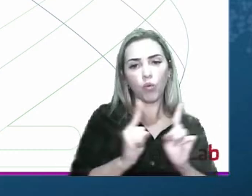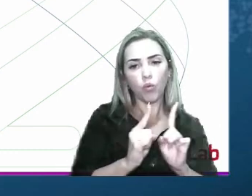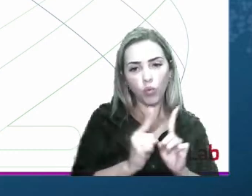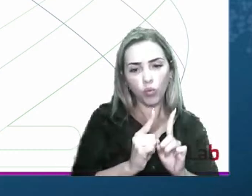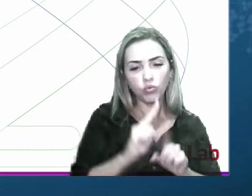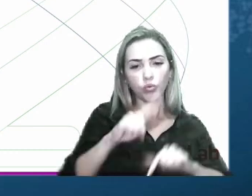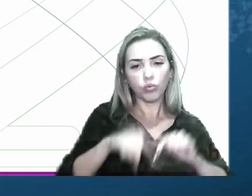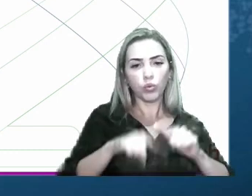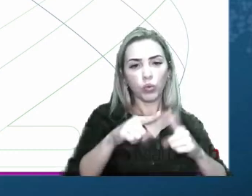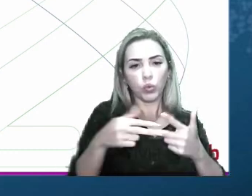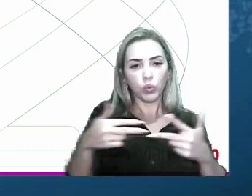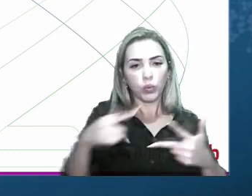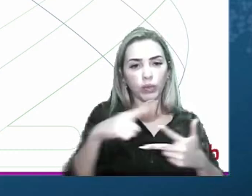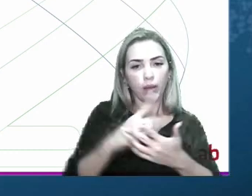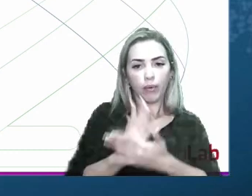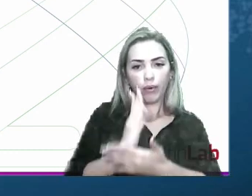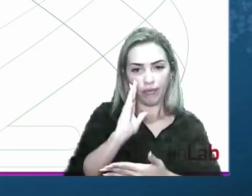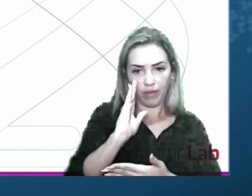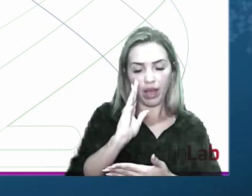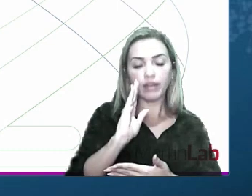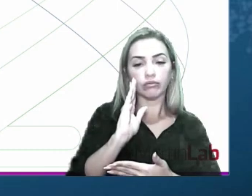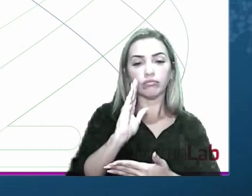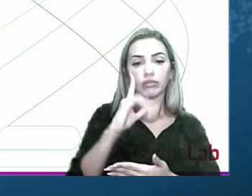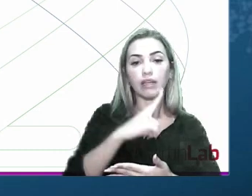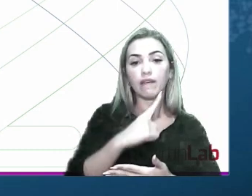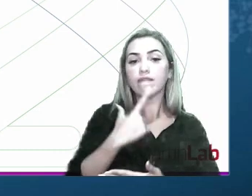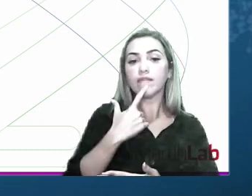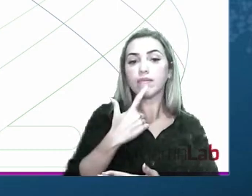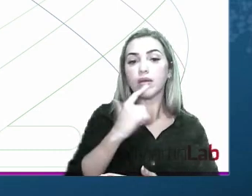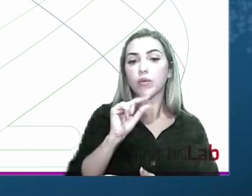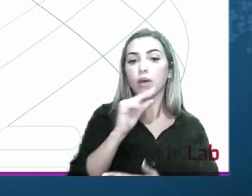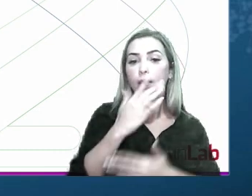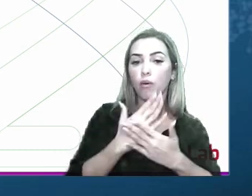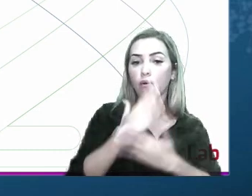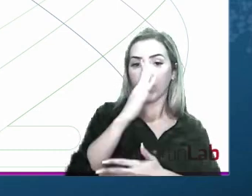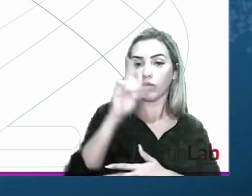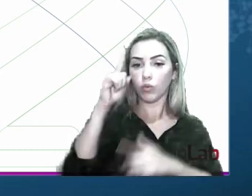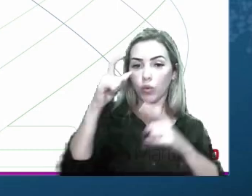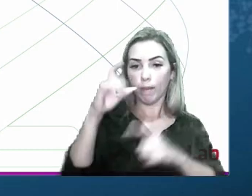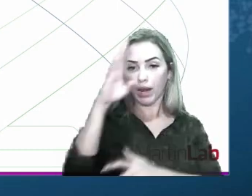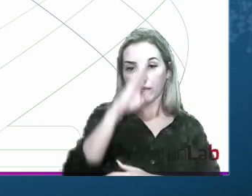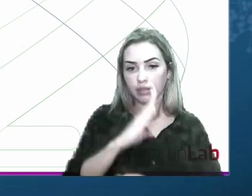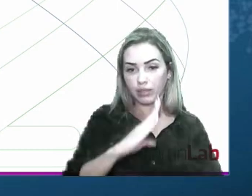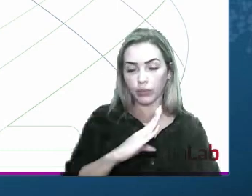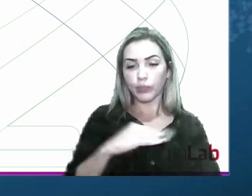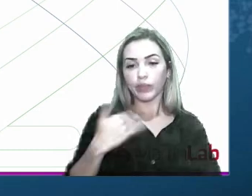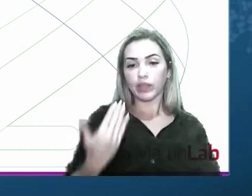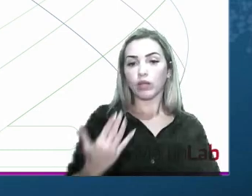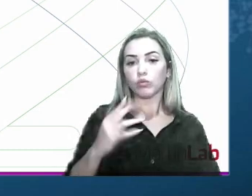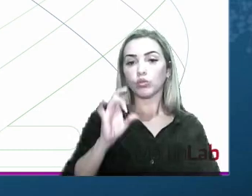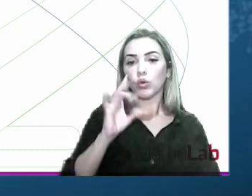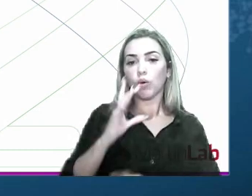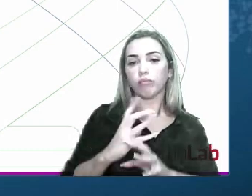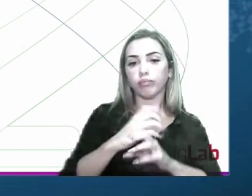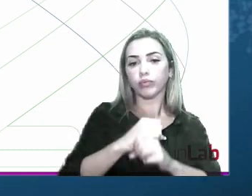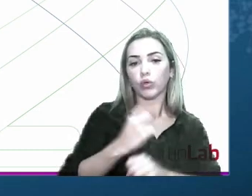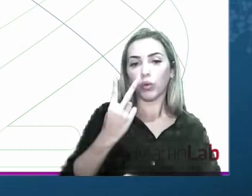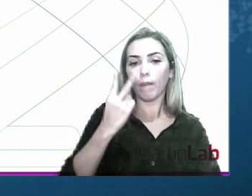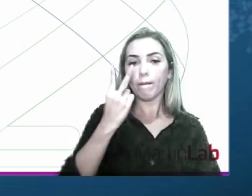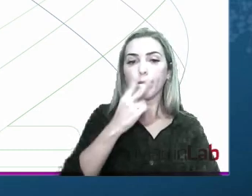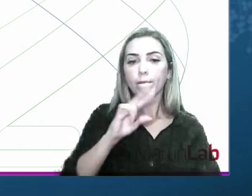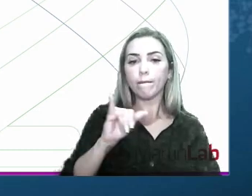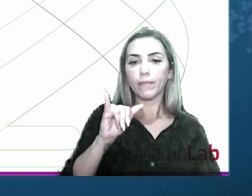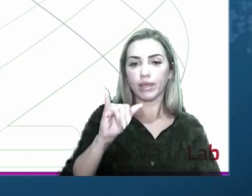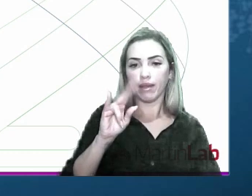foram aprovadas. As que estão em vermelho foram aprovadas em Brasil, então elas somam quase 2 milhões de